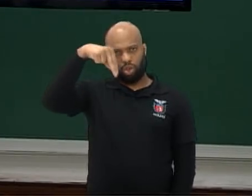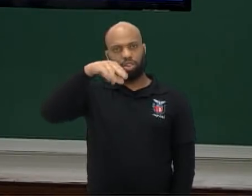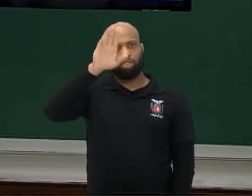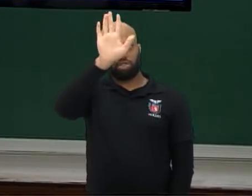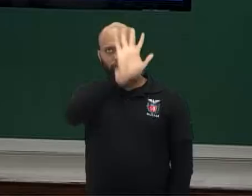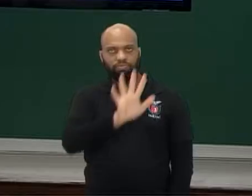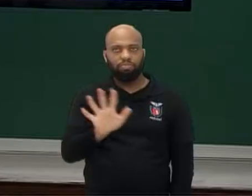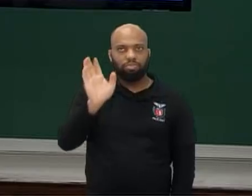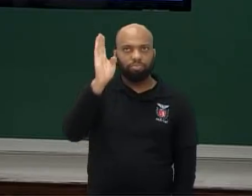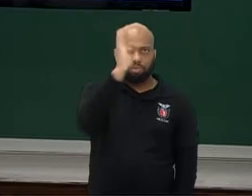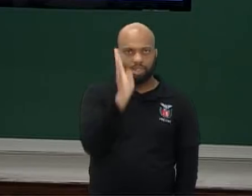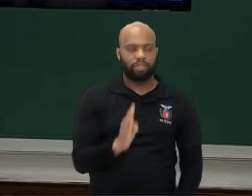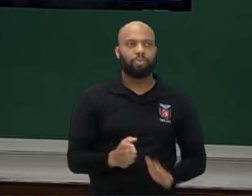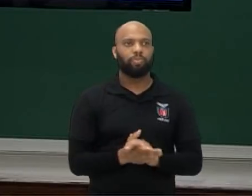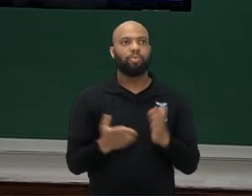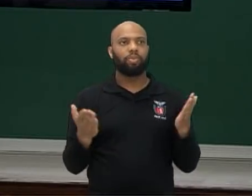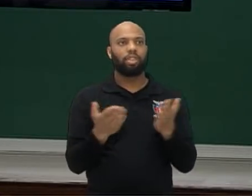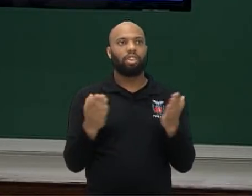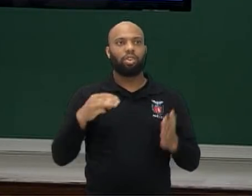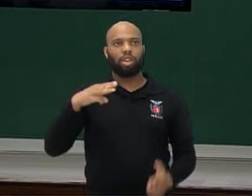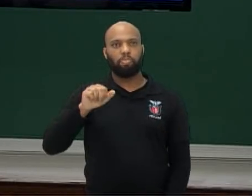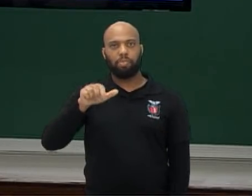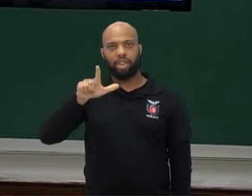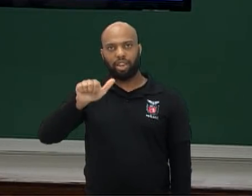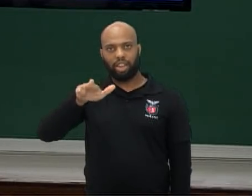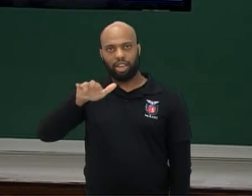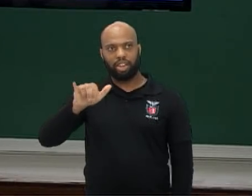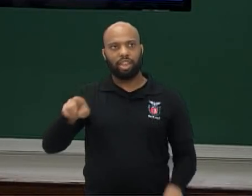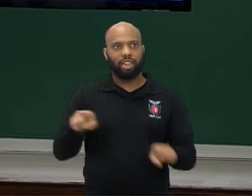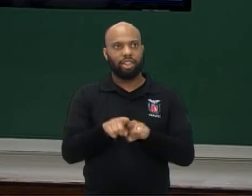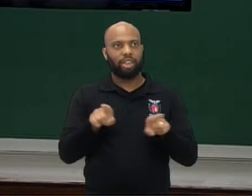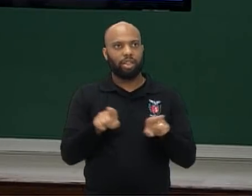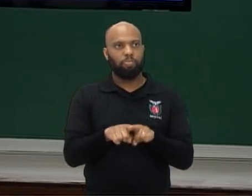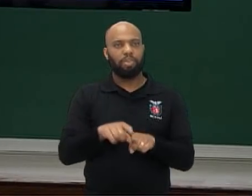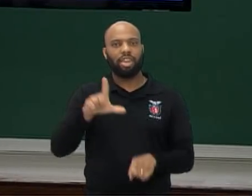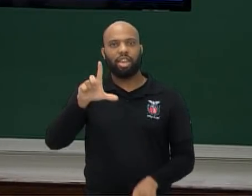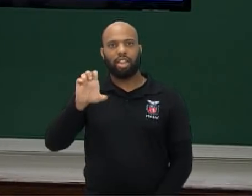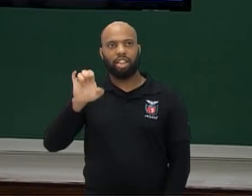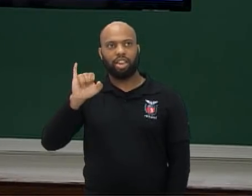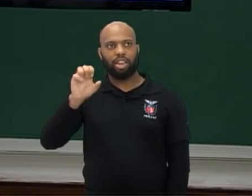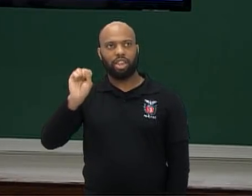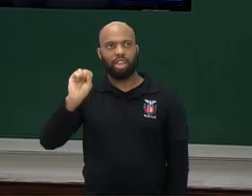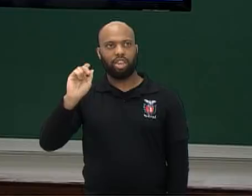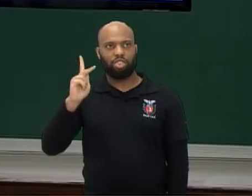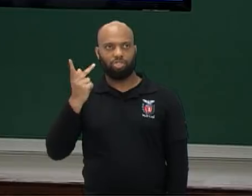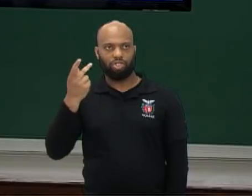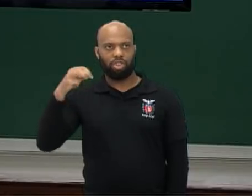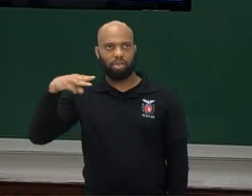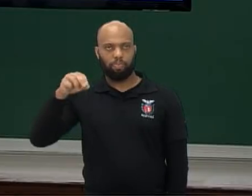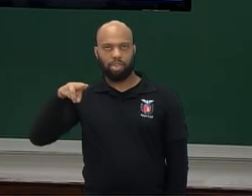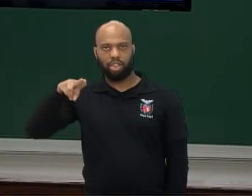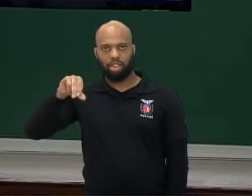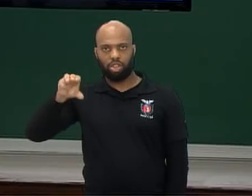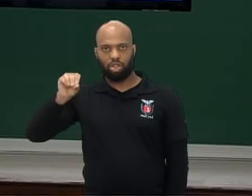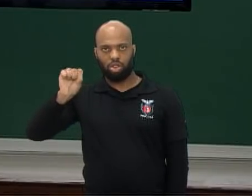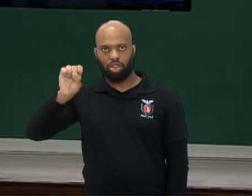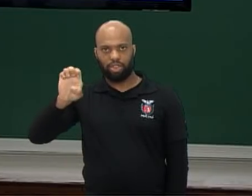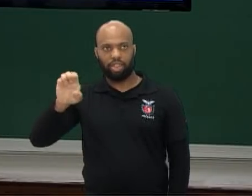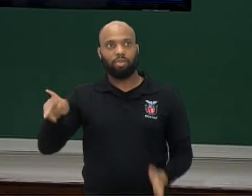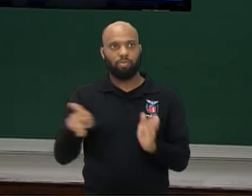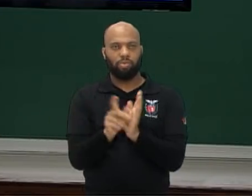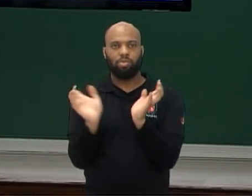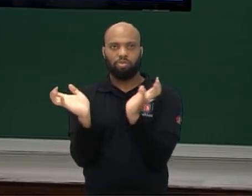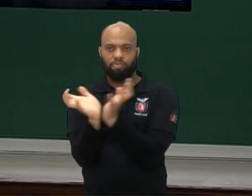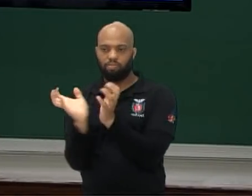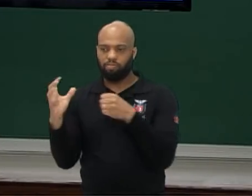país. A malária e a leishmaniose são doenças causadas por protozoários, a gente tem que ficar atenta com elas